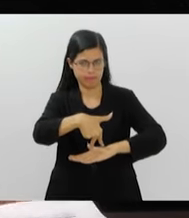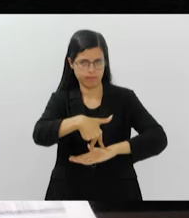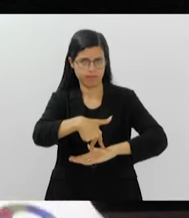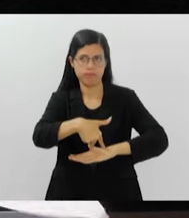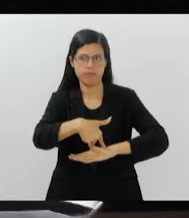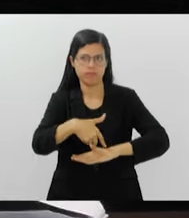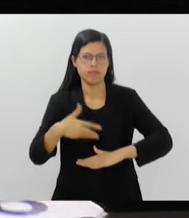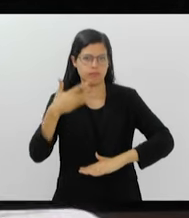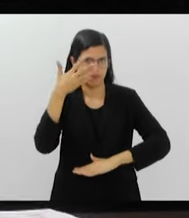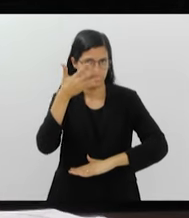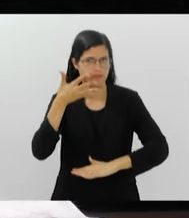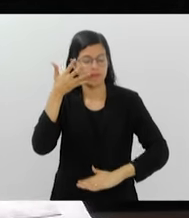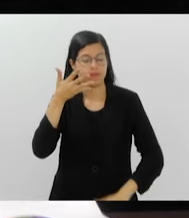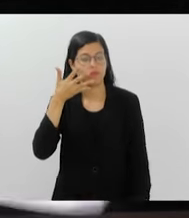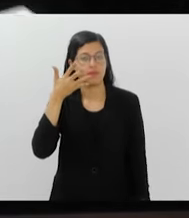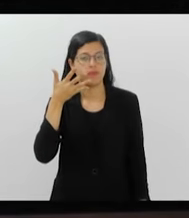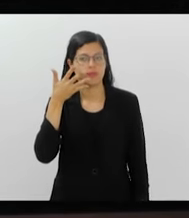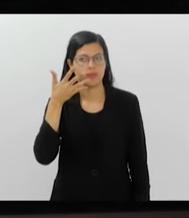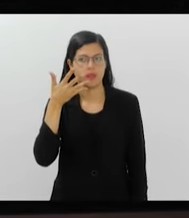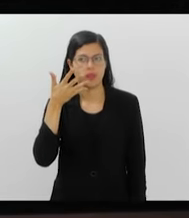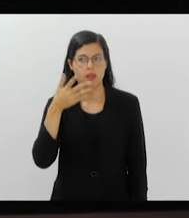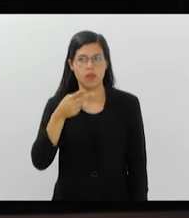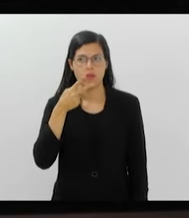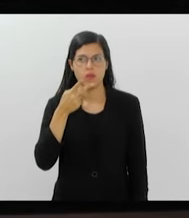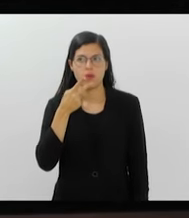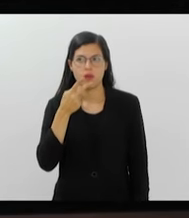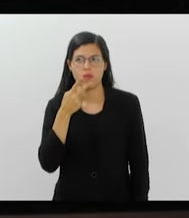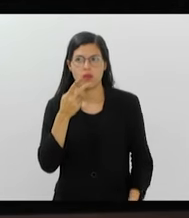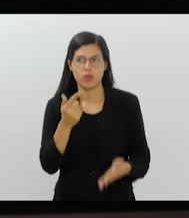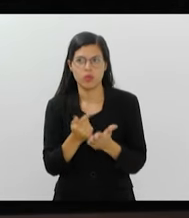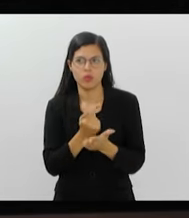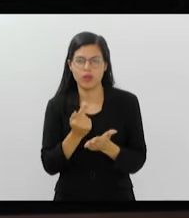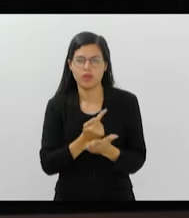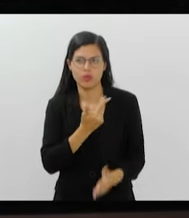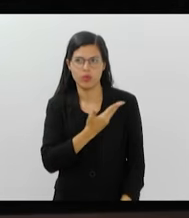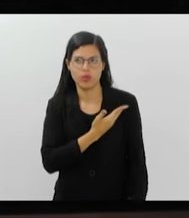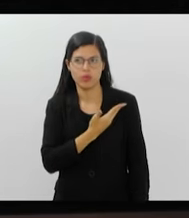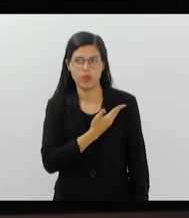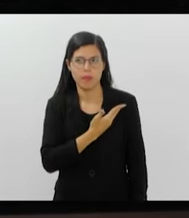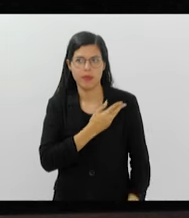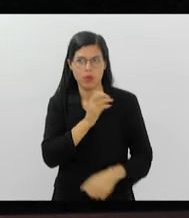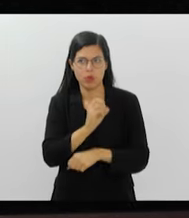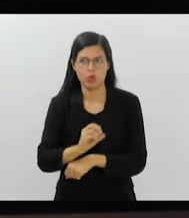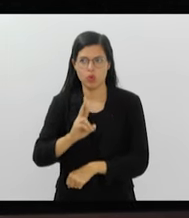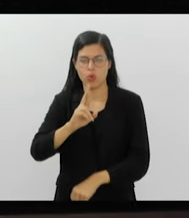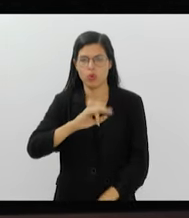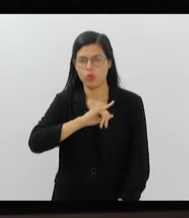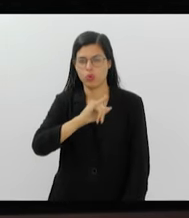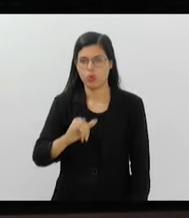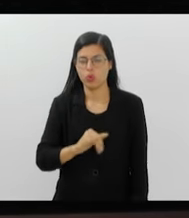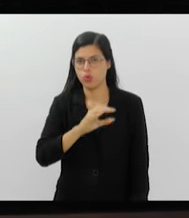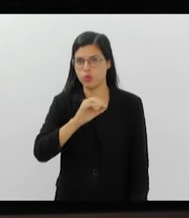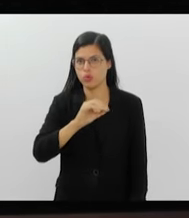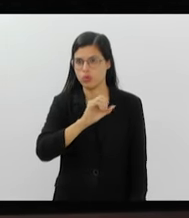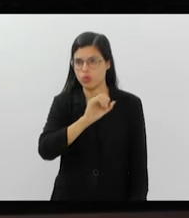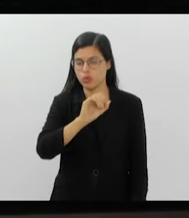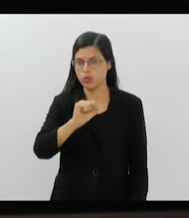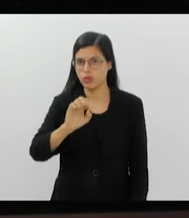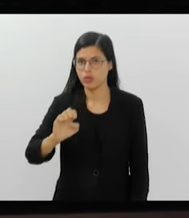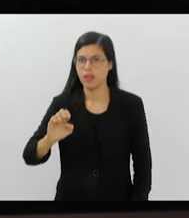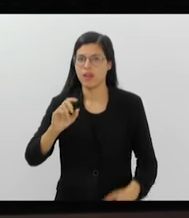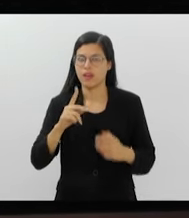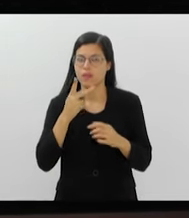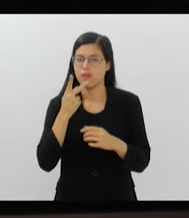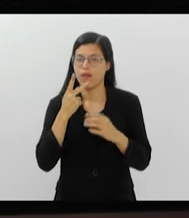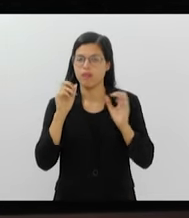a esse expediente inicial, né, falar do livro do nosso amigo Dr. José Luiz Honorato, que fala da indústria